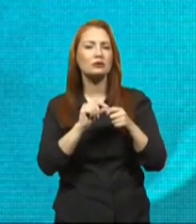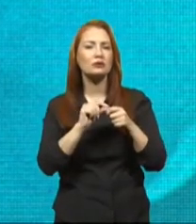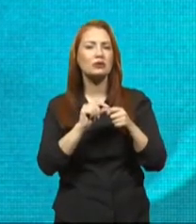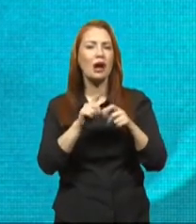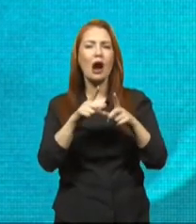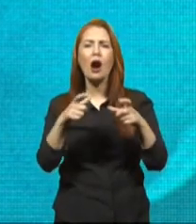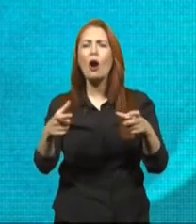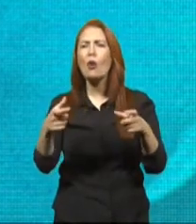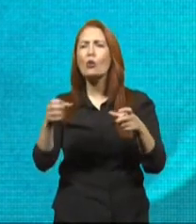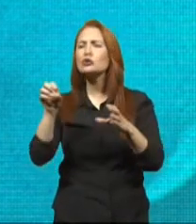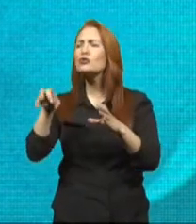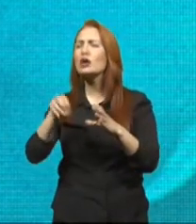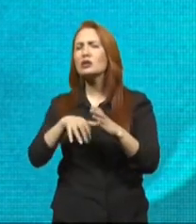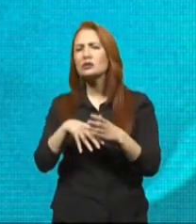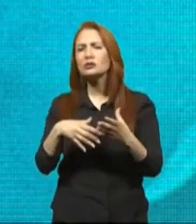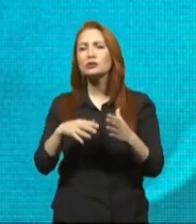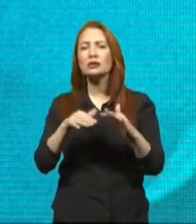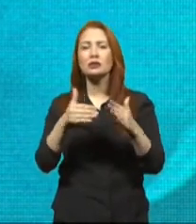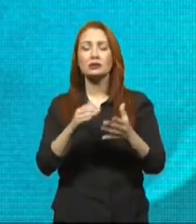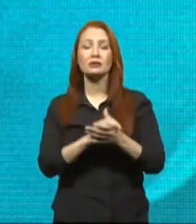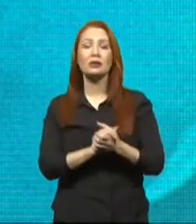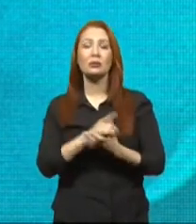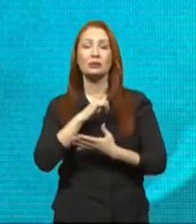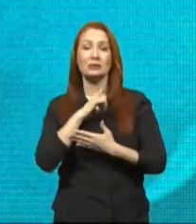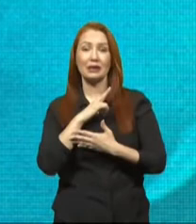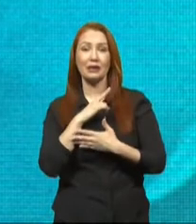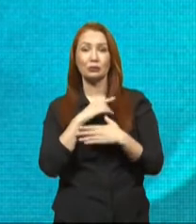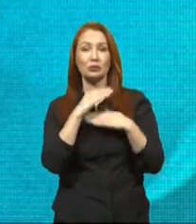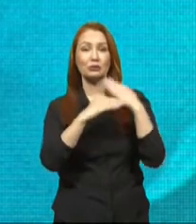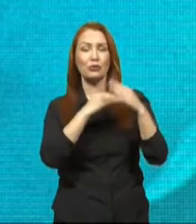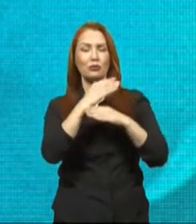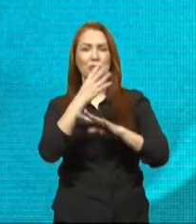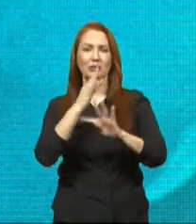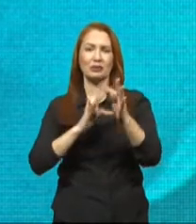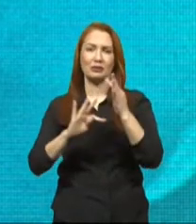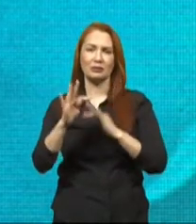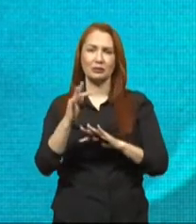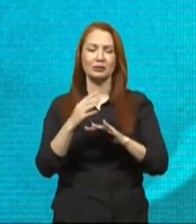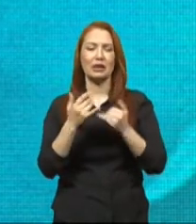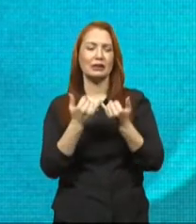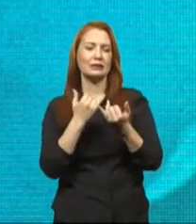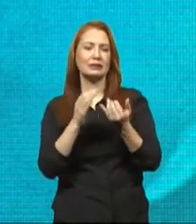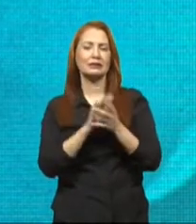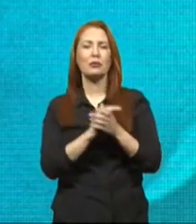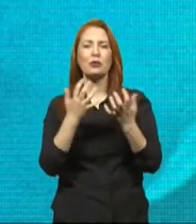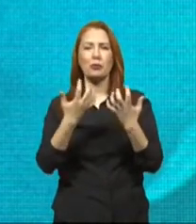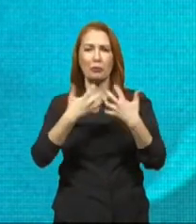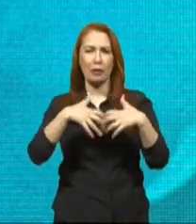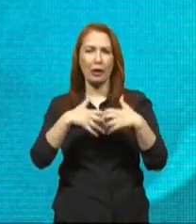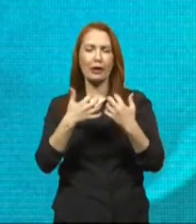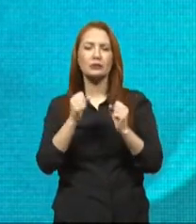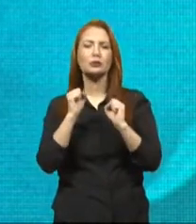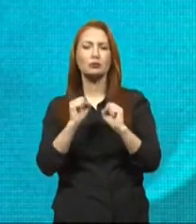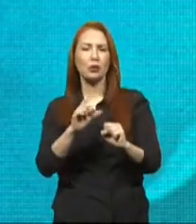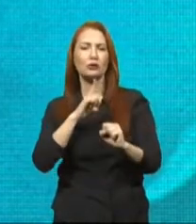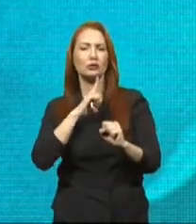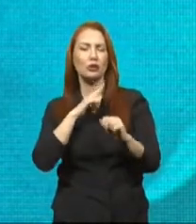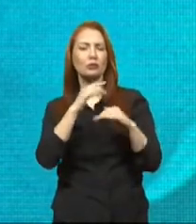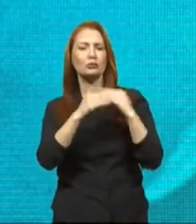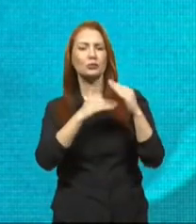tendo esse gancho, né, do desenvolvimento tecnológico, acredito que equipamentos possam ser desenvolvidos, talvez